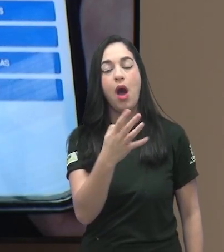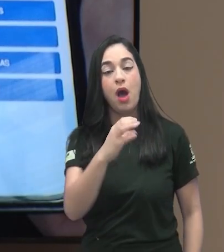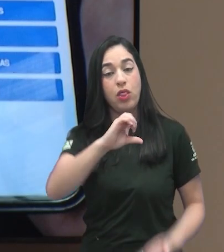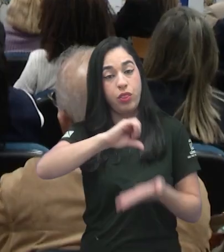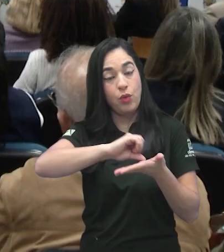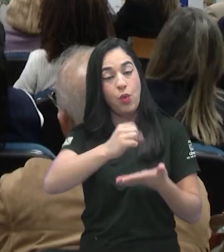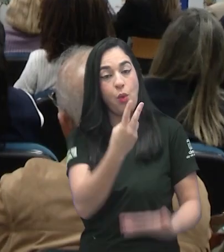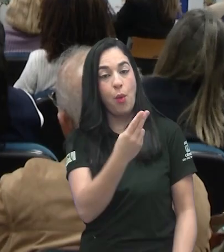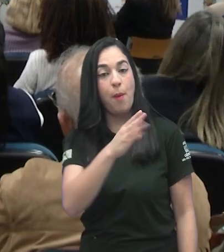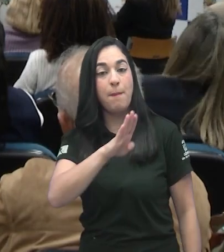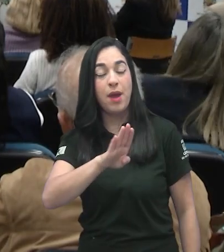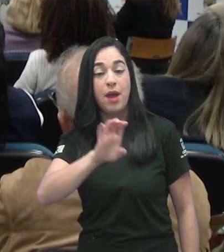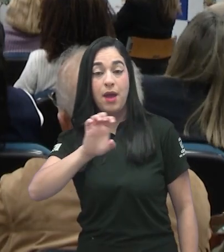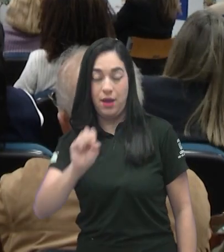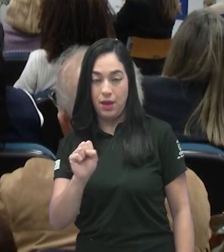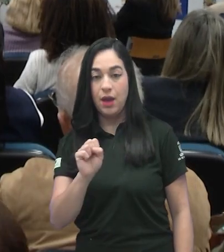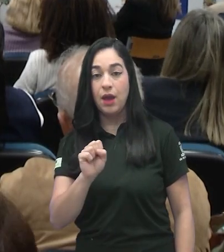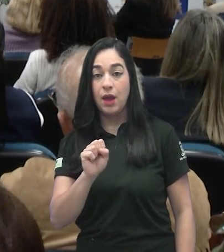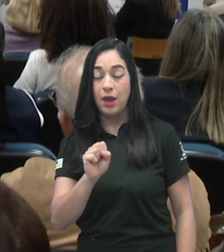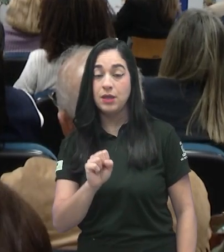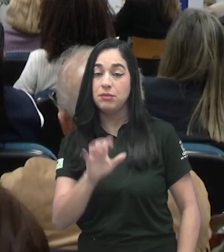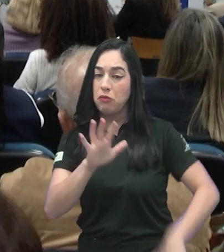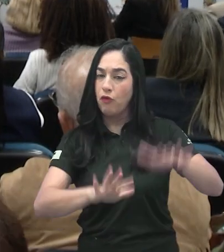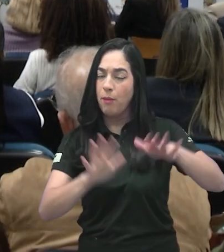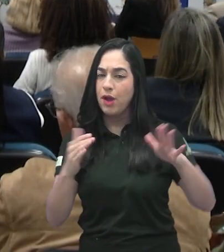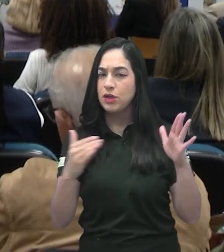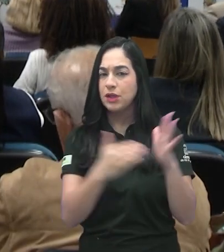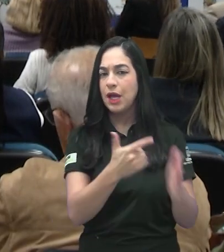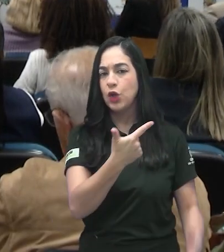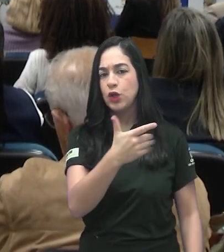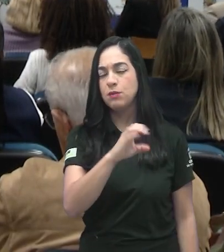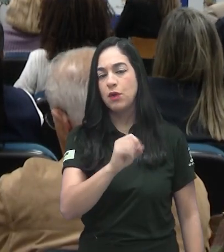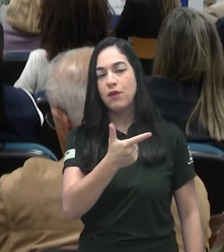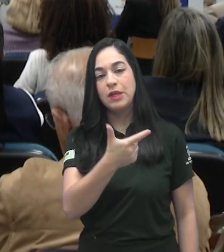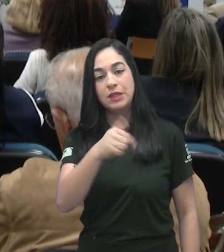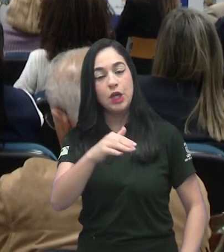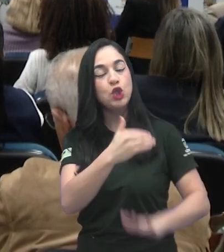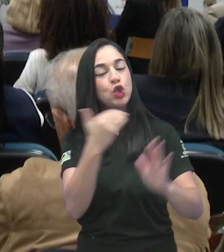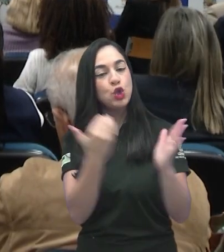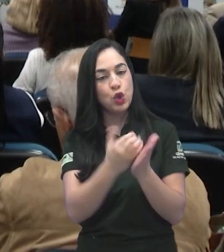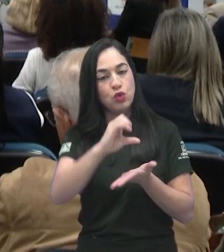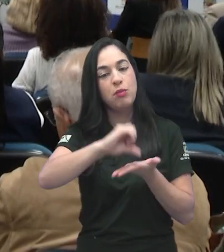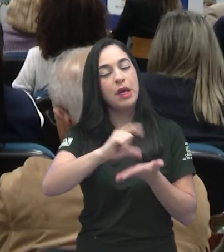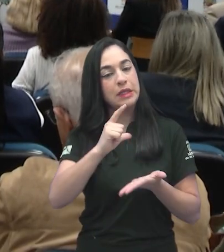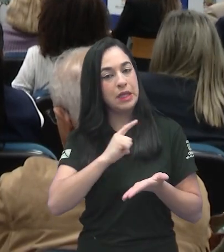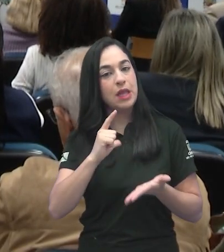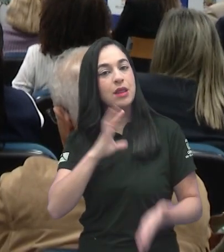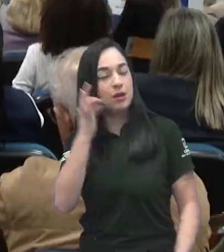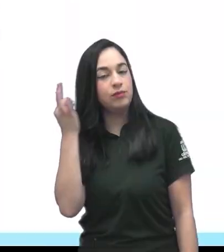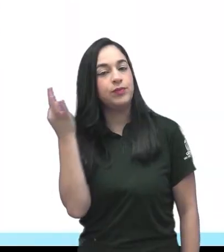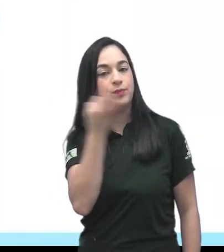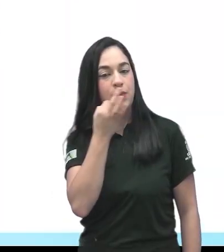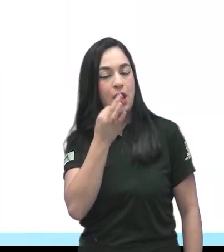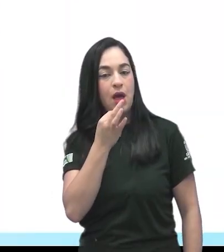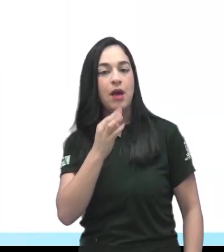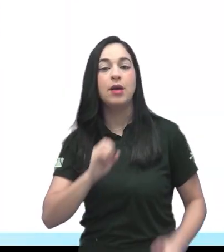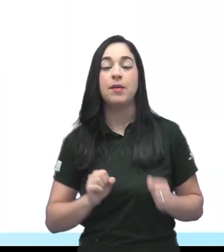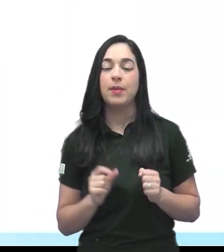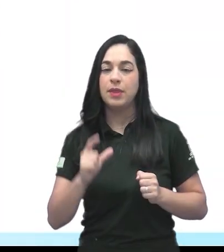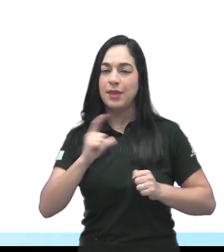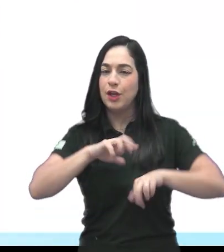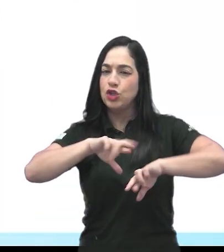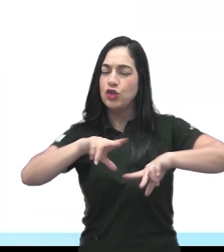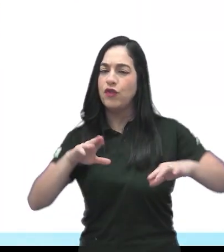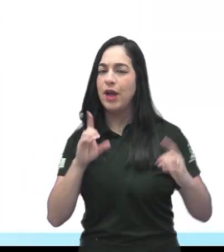Zona Norte, deve ser expandida para todas as UBSs de São José até 2027. O projeto